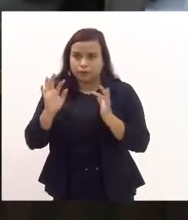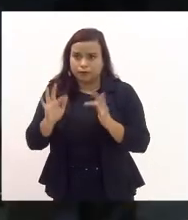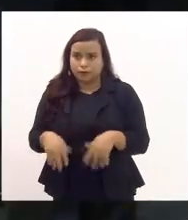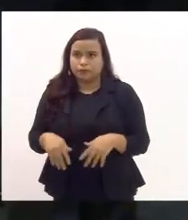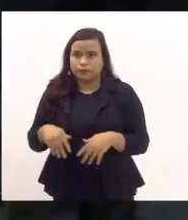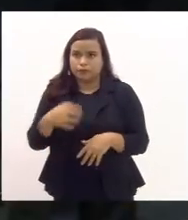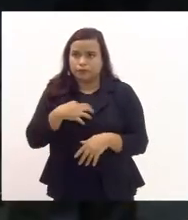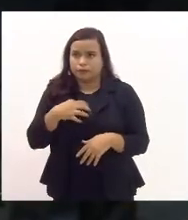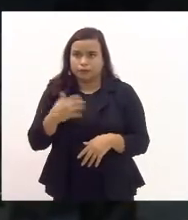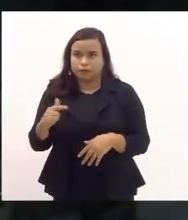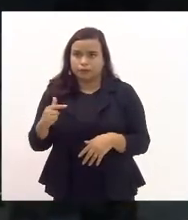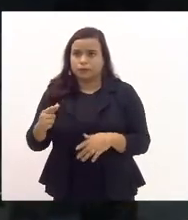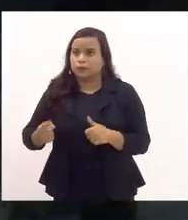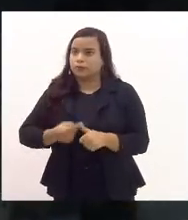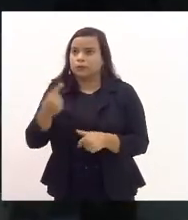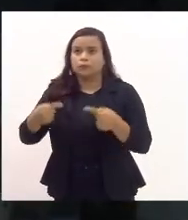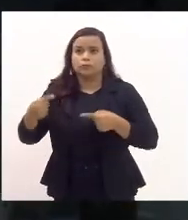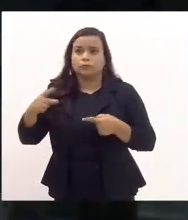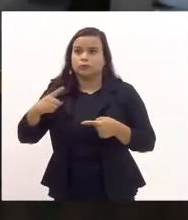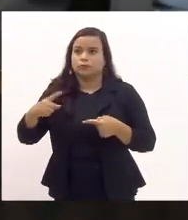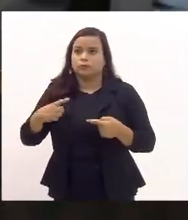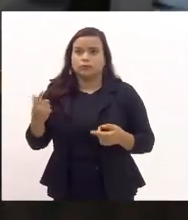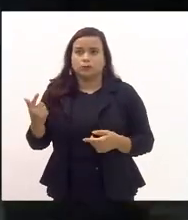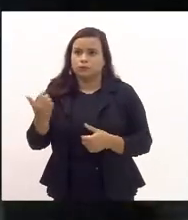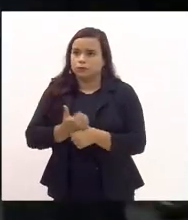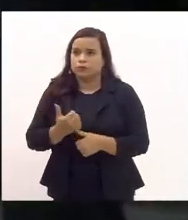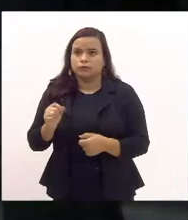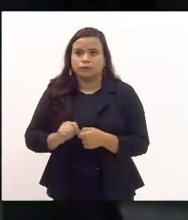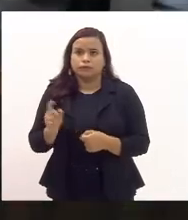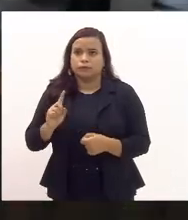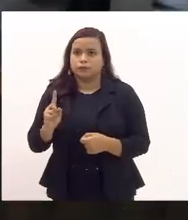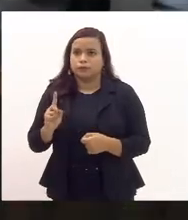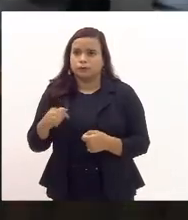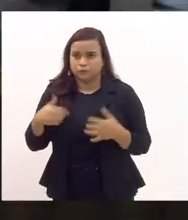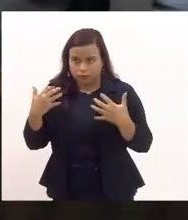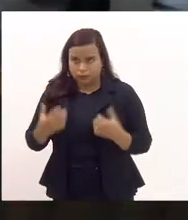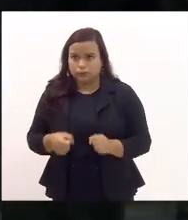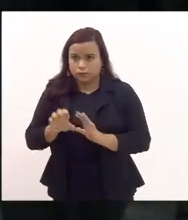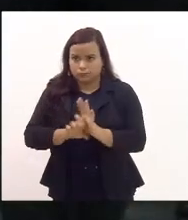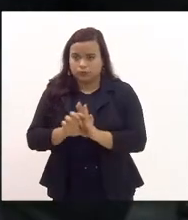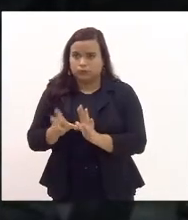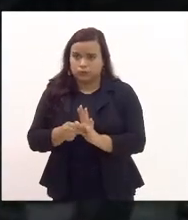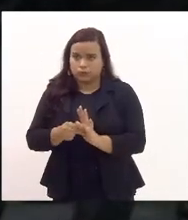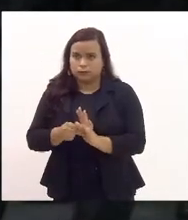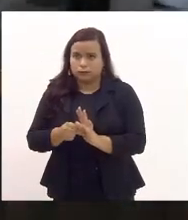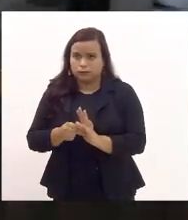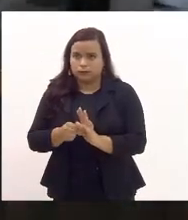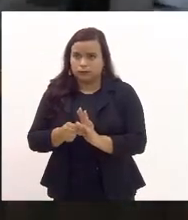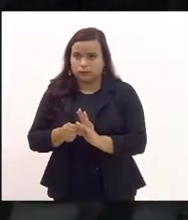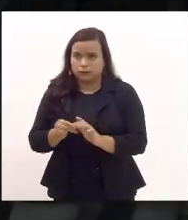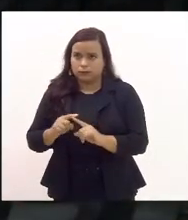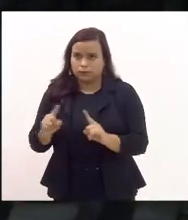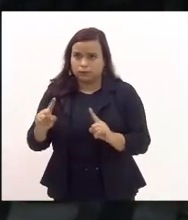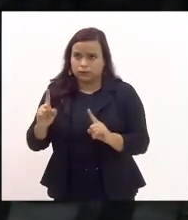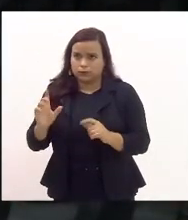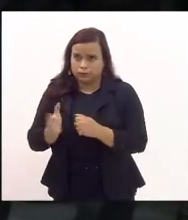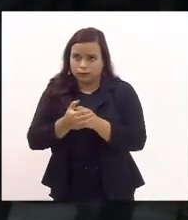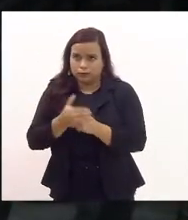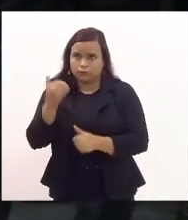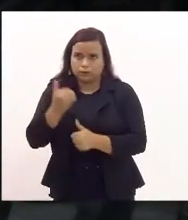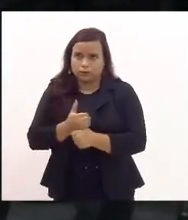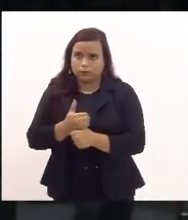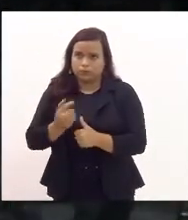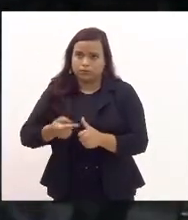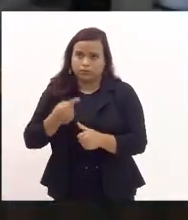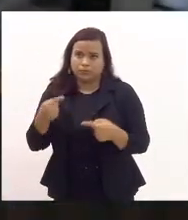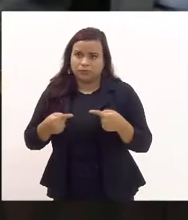não fico tem primeira discussão seu presidente não fez substituíram não fez se a 14 emendas acatei mais suas receitas colher como subjetivo em